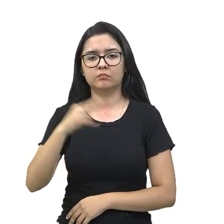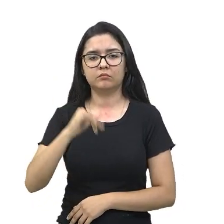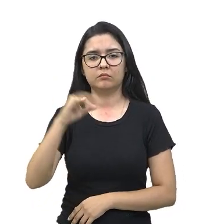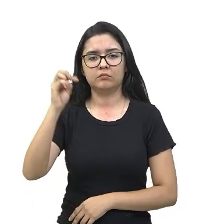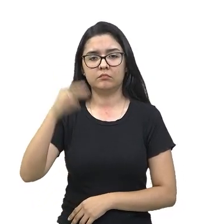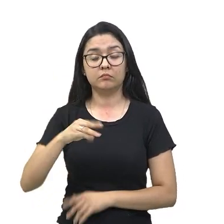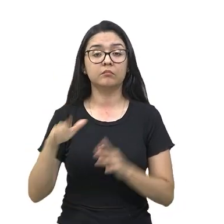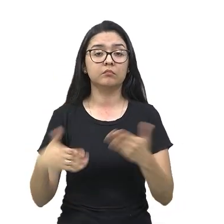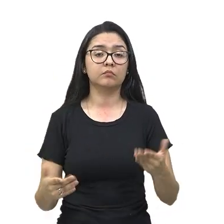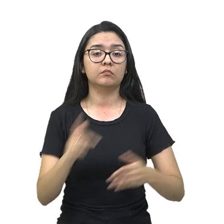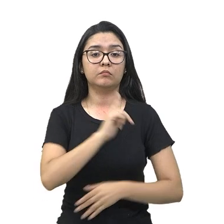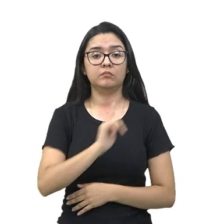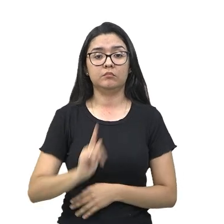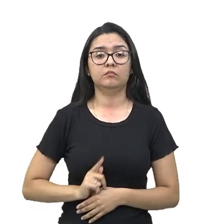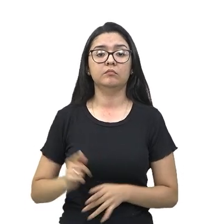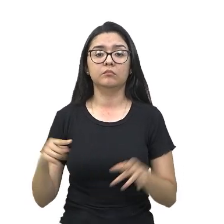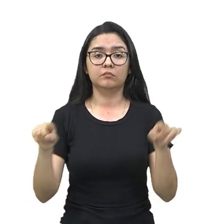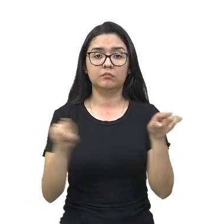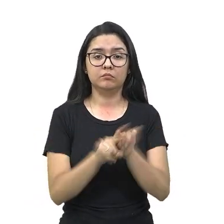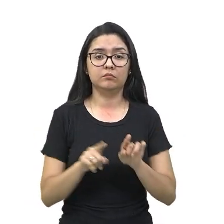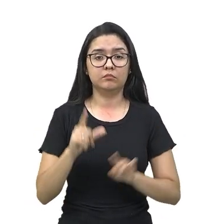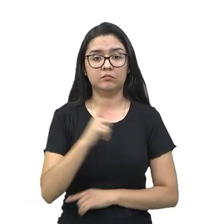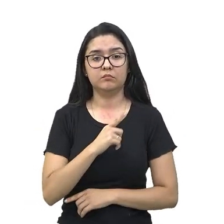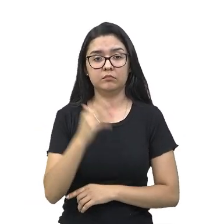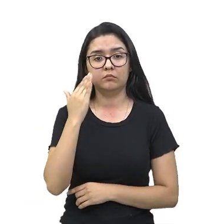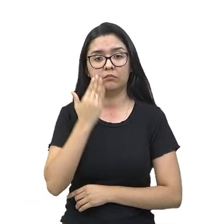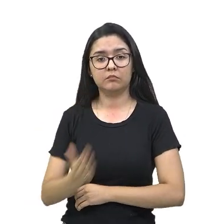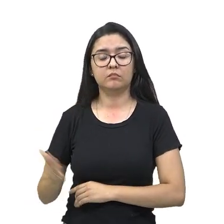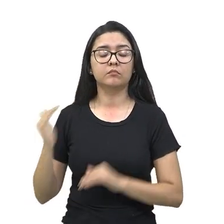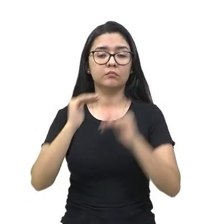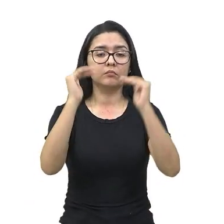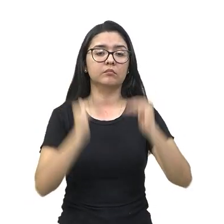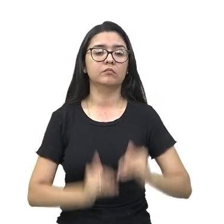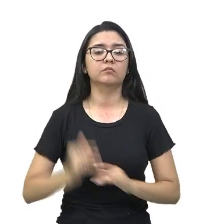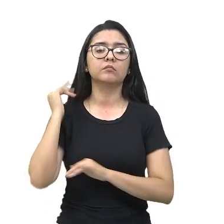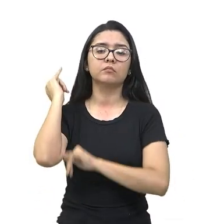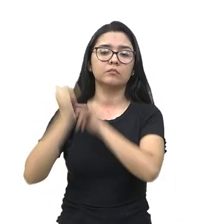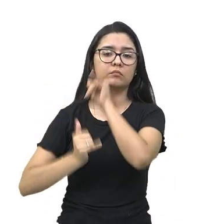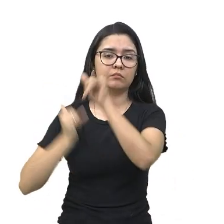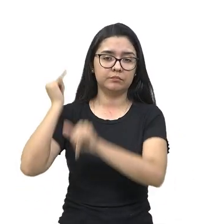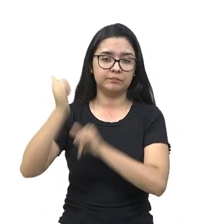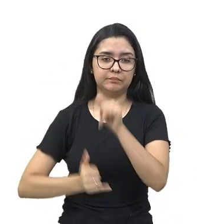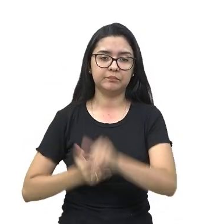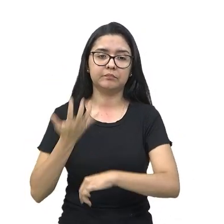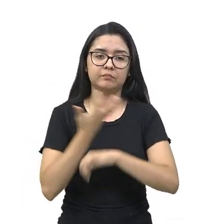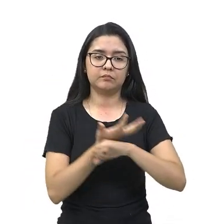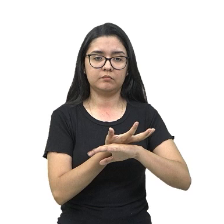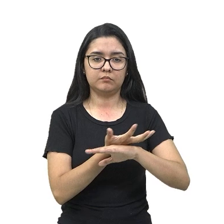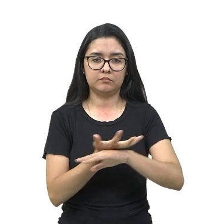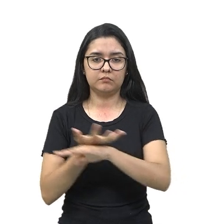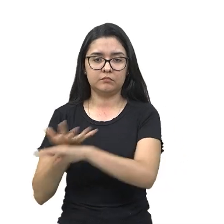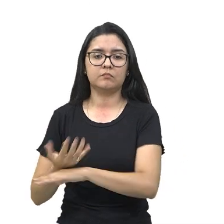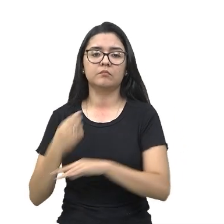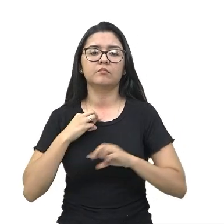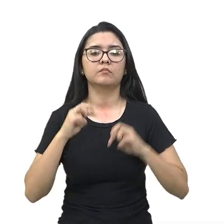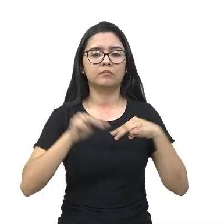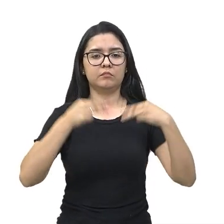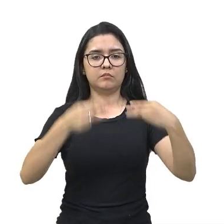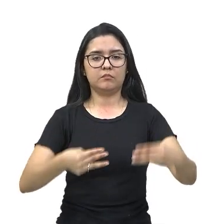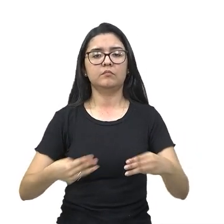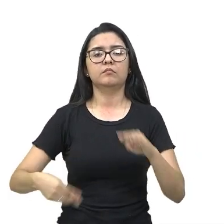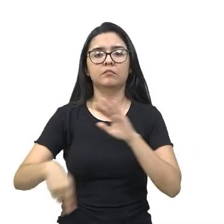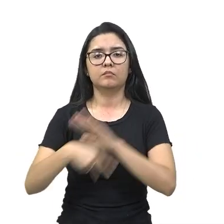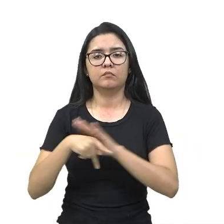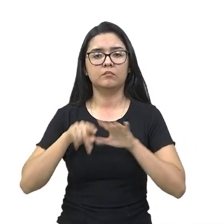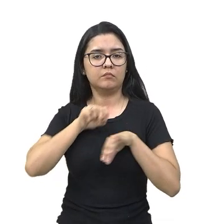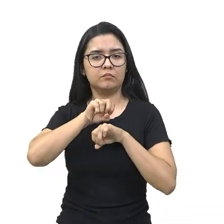Então o governo tem ali o crédito ali embaixo, a lenda da Vitória Régia, recurso eletrônico organizado por Ministério da Educação.